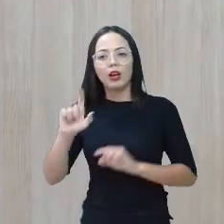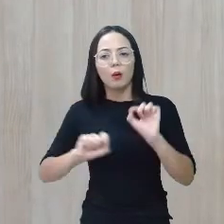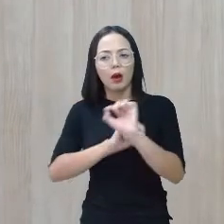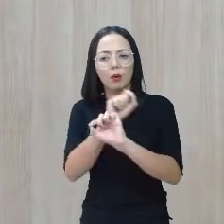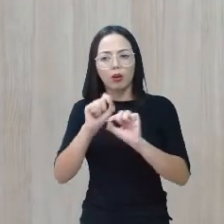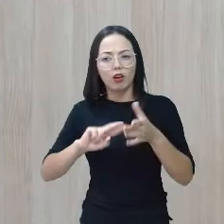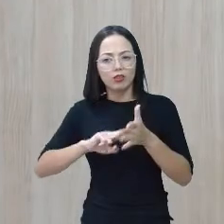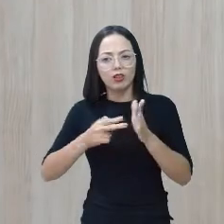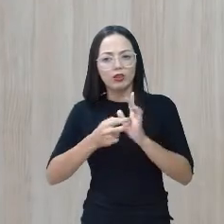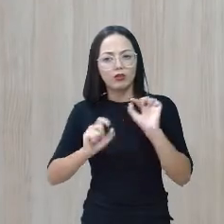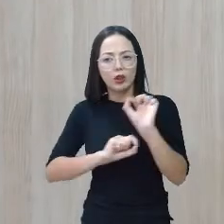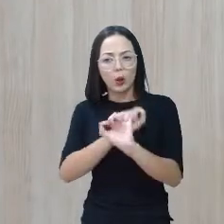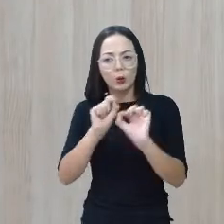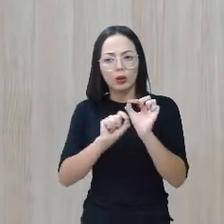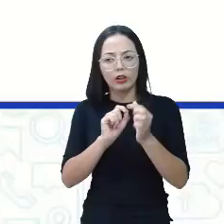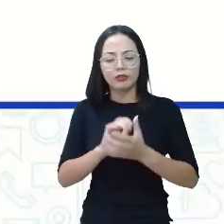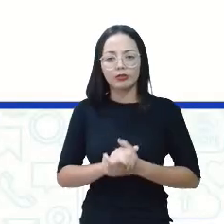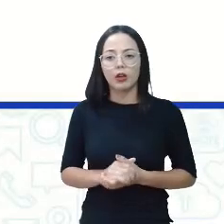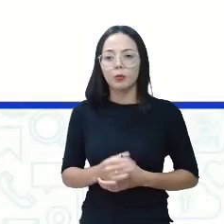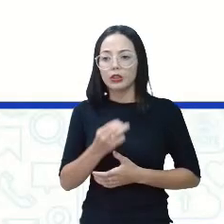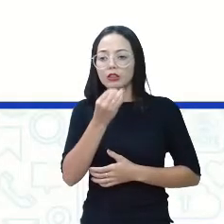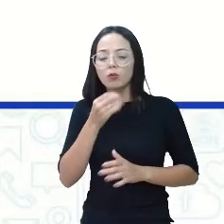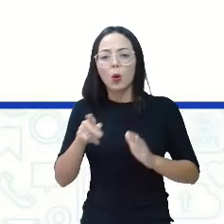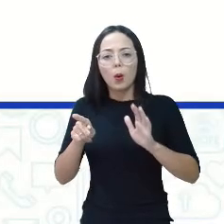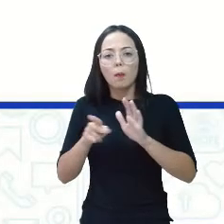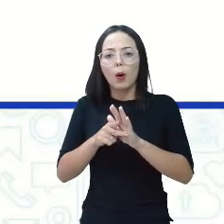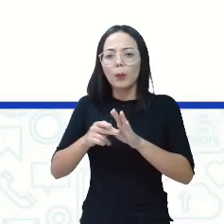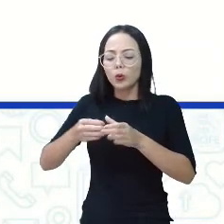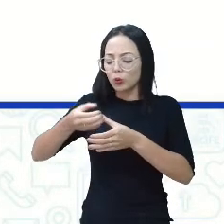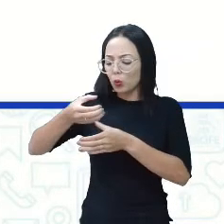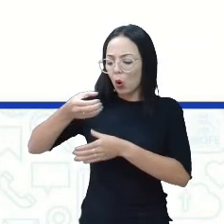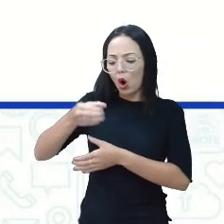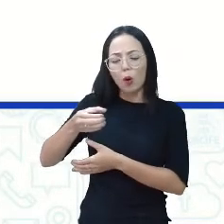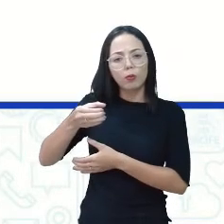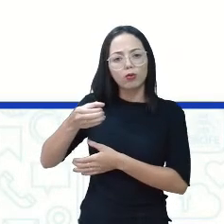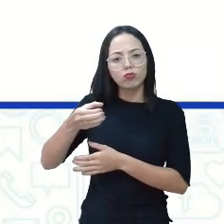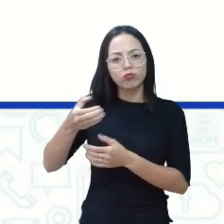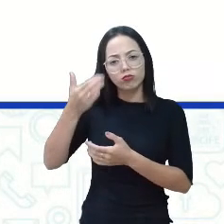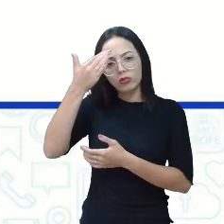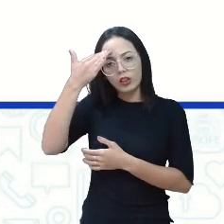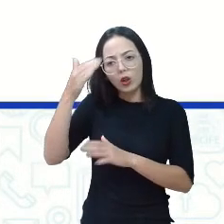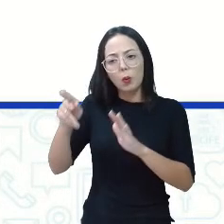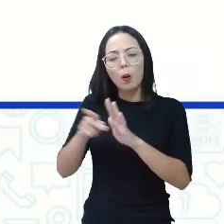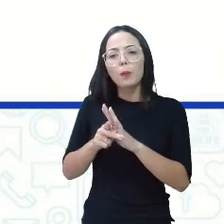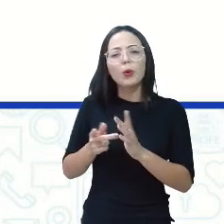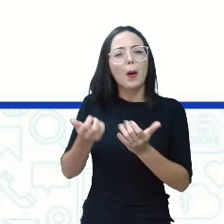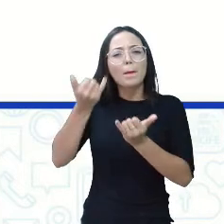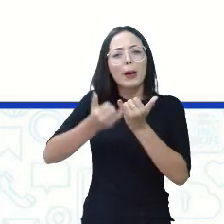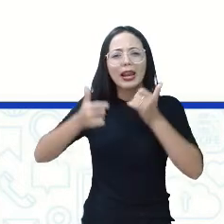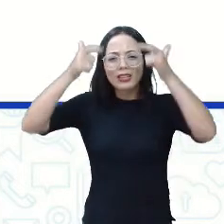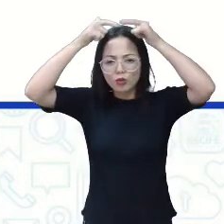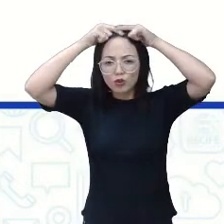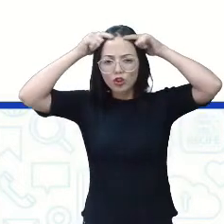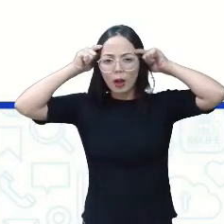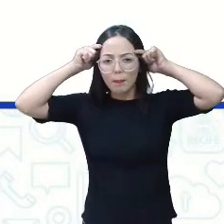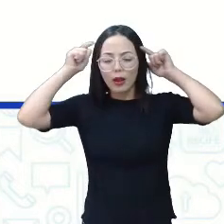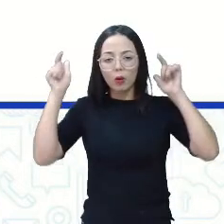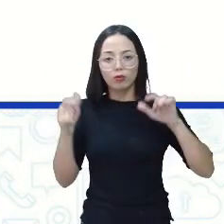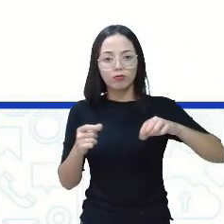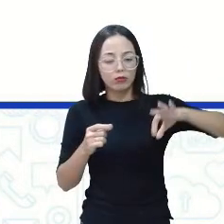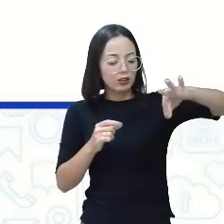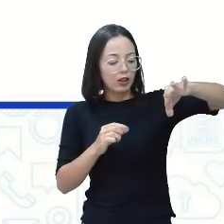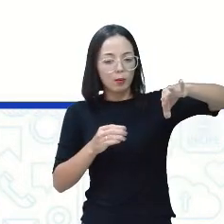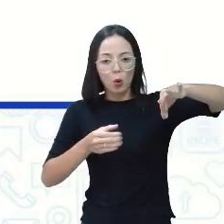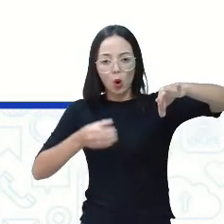o capuz cervical? Ele é um copo de silicone em formato de chapéu, é colocado na